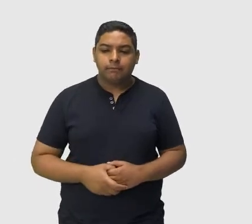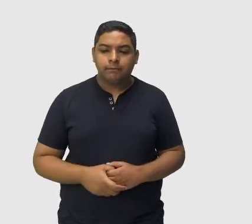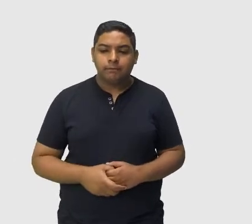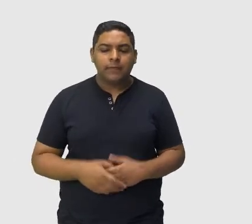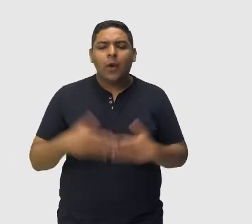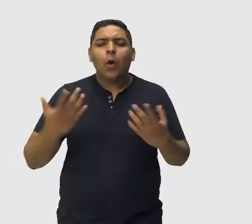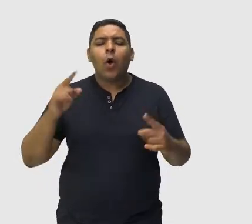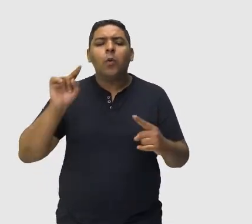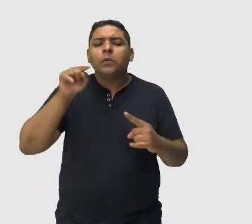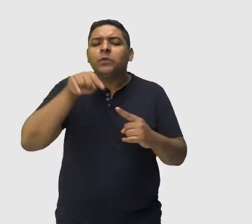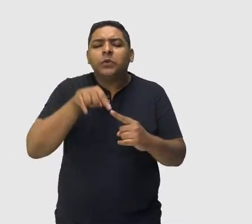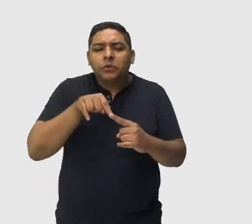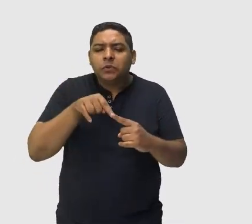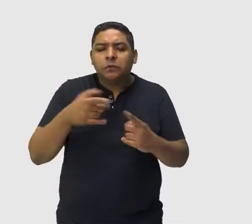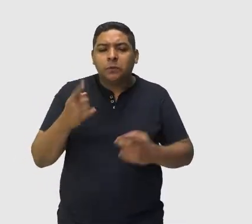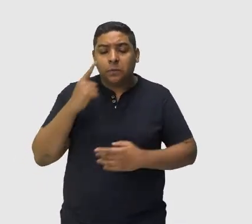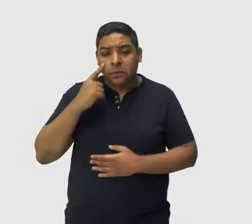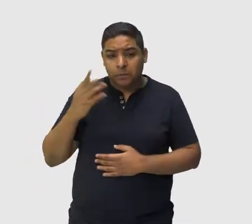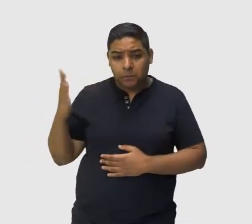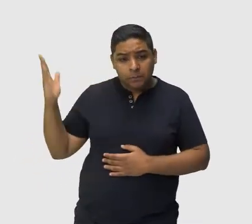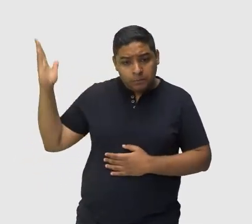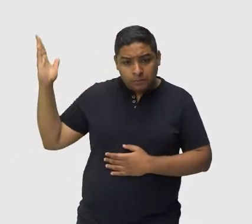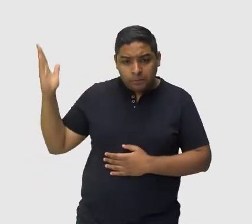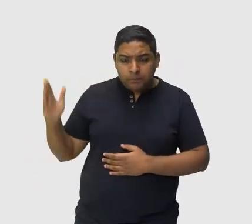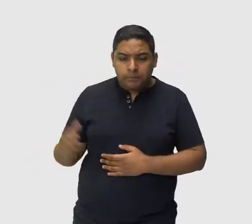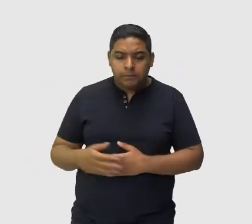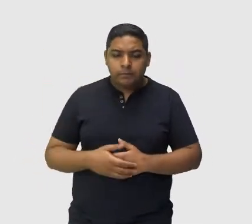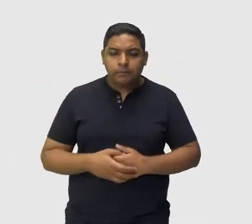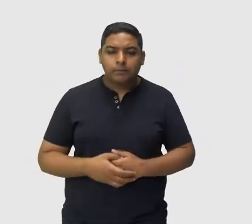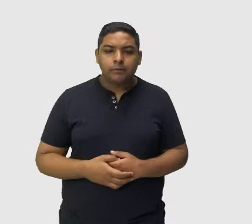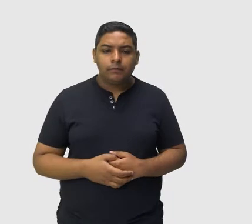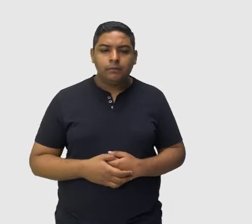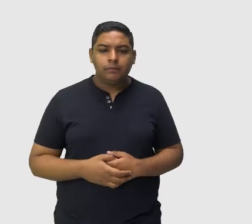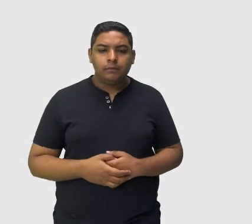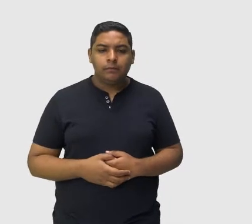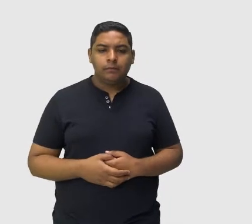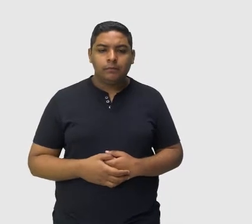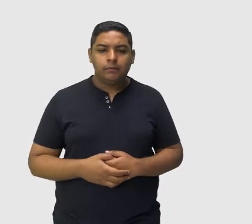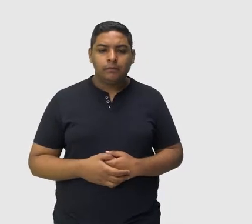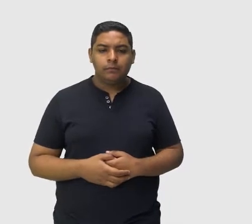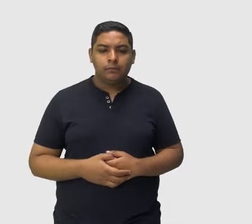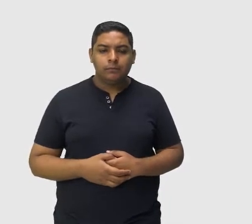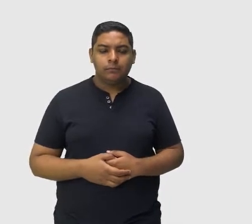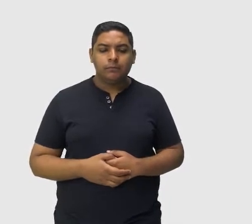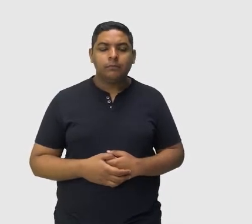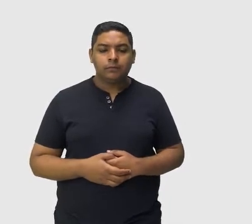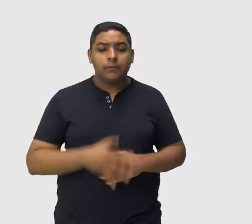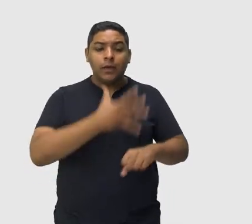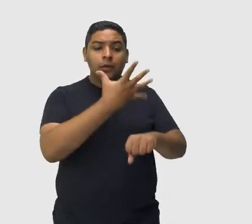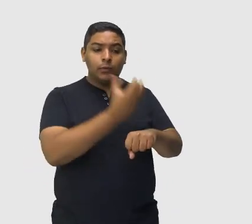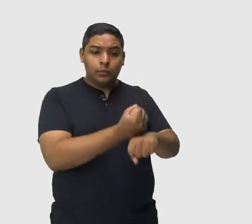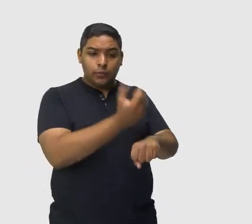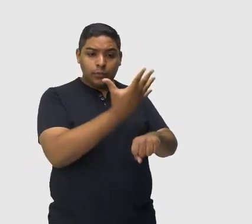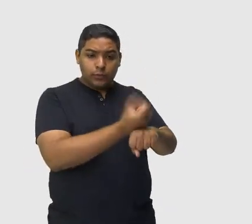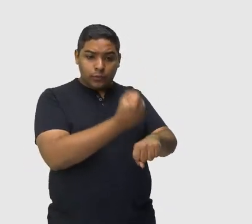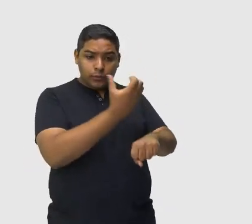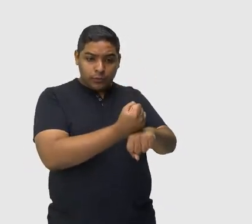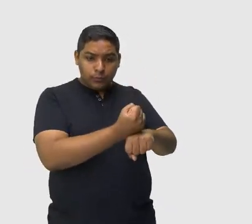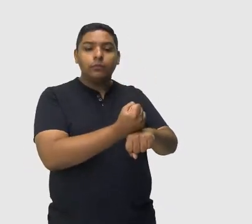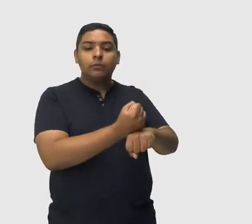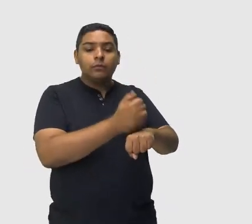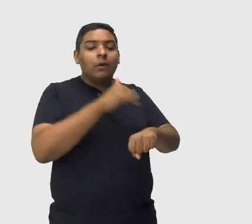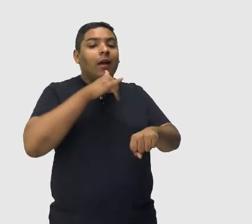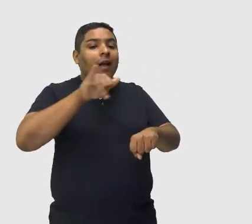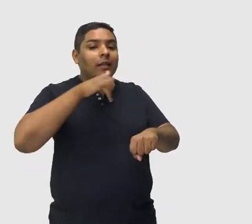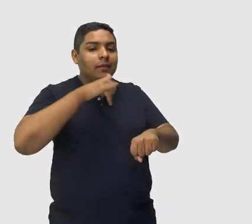Qual é a função de um capacitor? A função do nosso capacitor é armazenar cargas elétricas. Então,